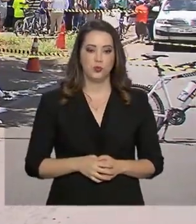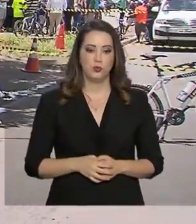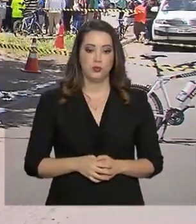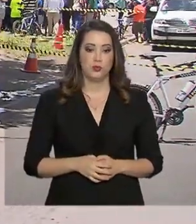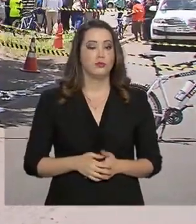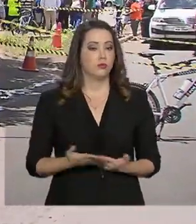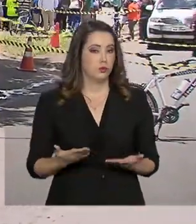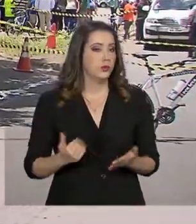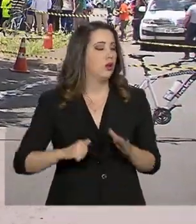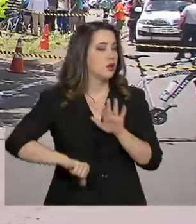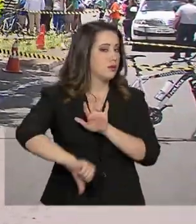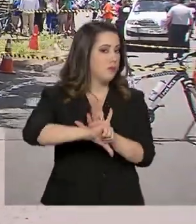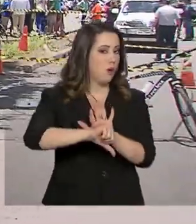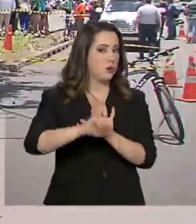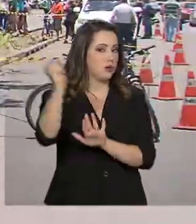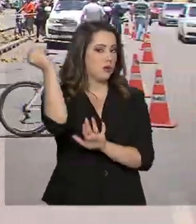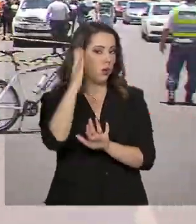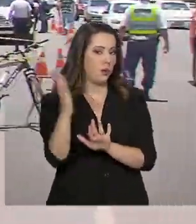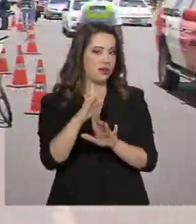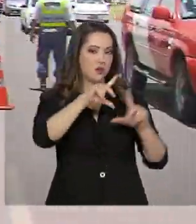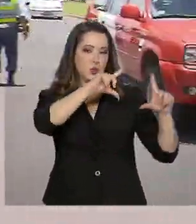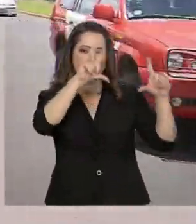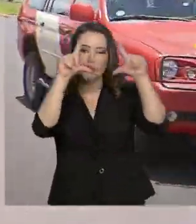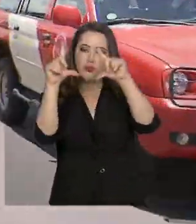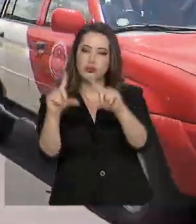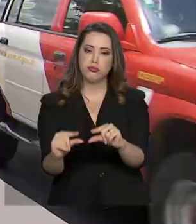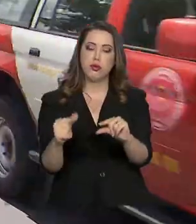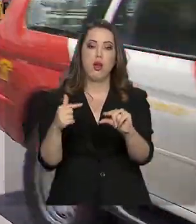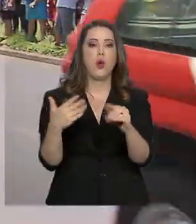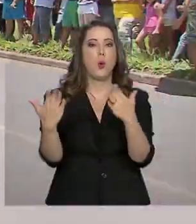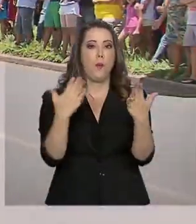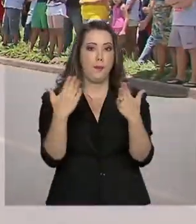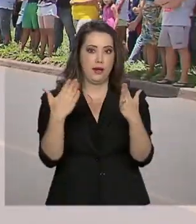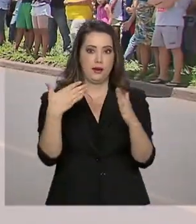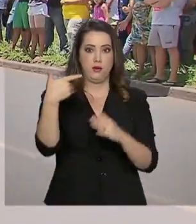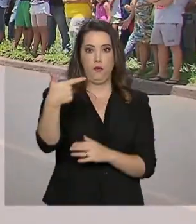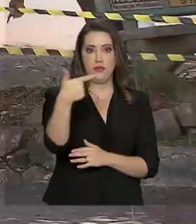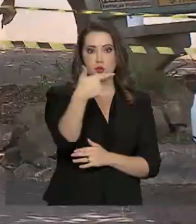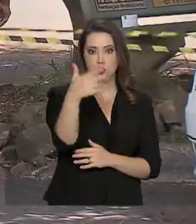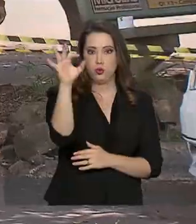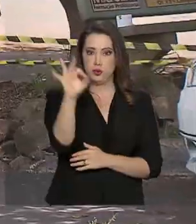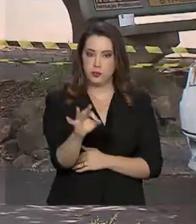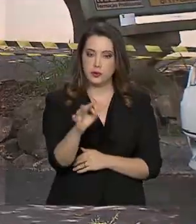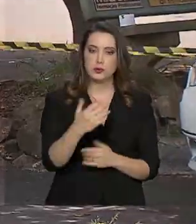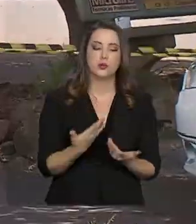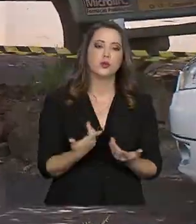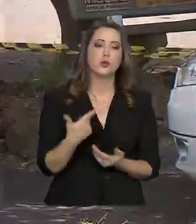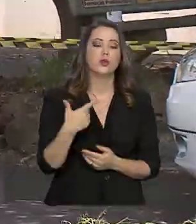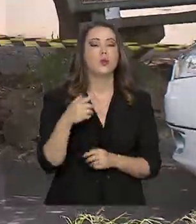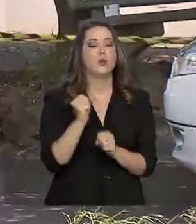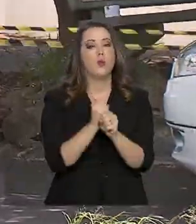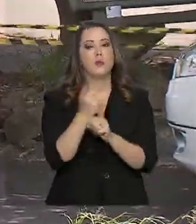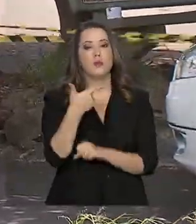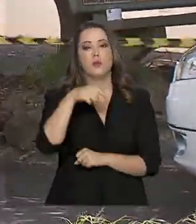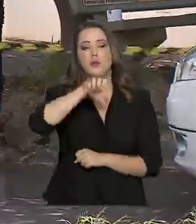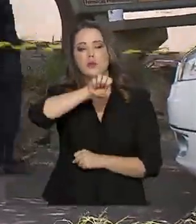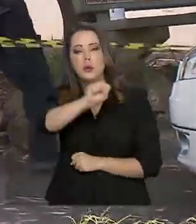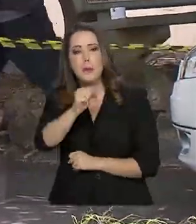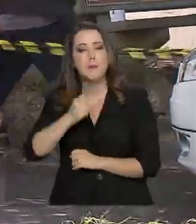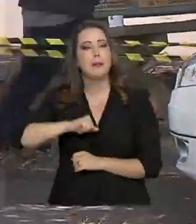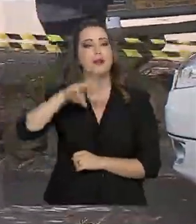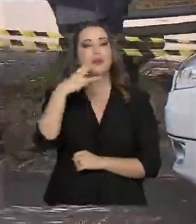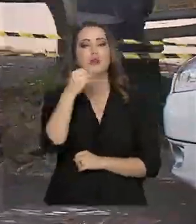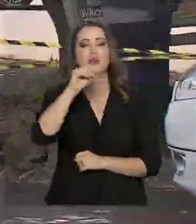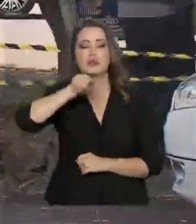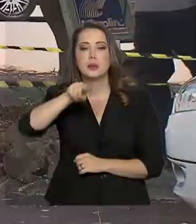quantidade de homicídios no Brasil caiu 22% em relação ao ano passado. Em 2018, mais de 30 mil pessoas